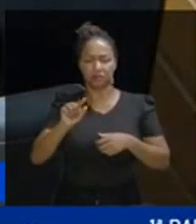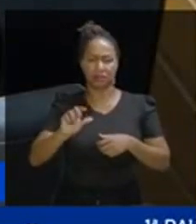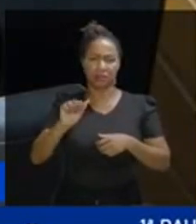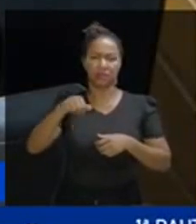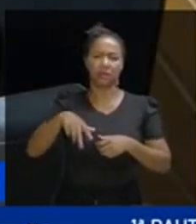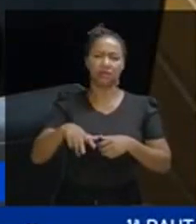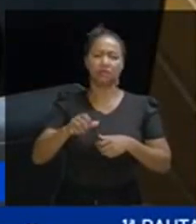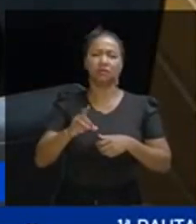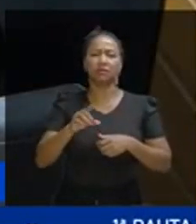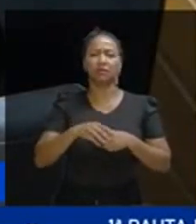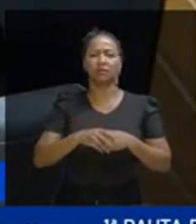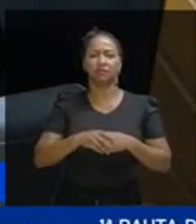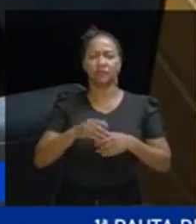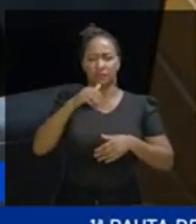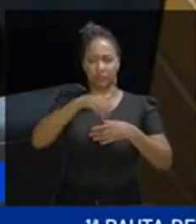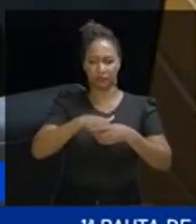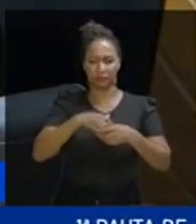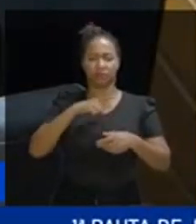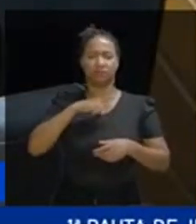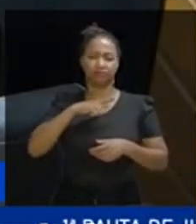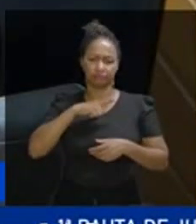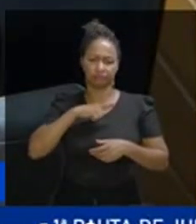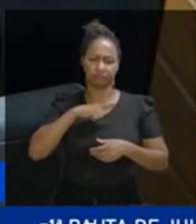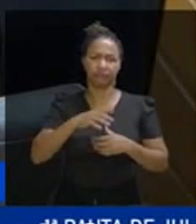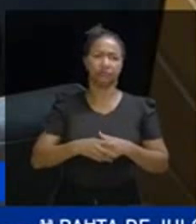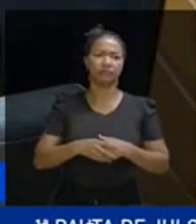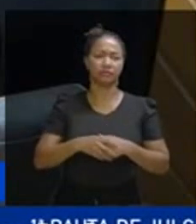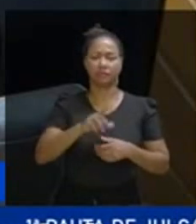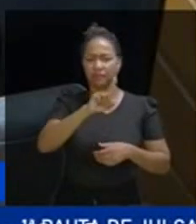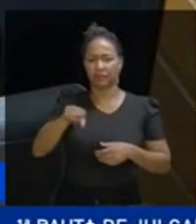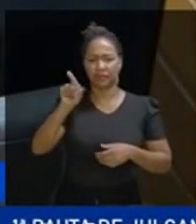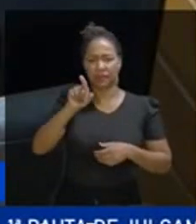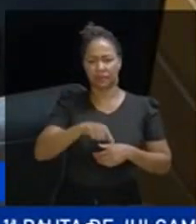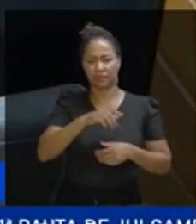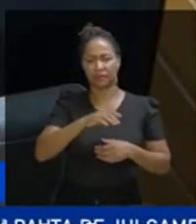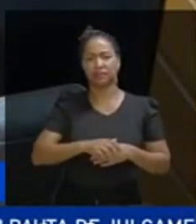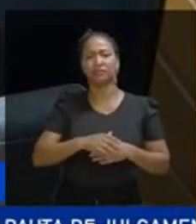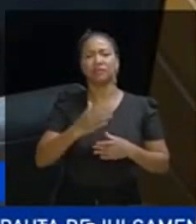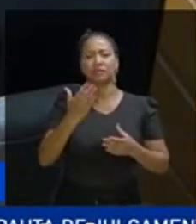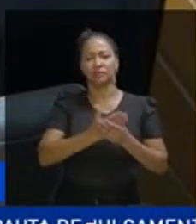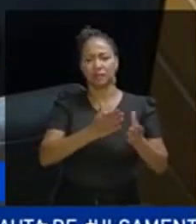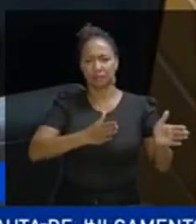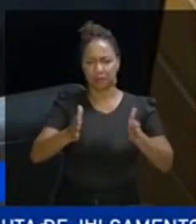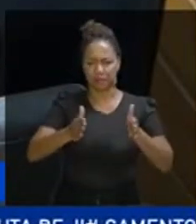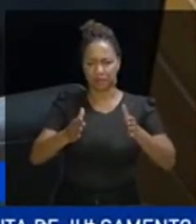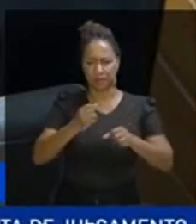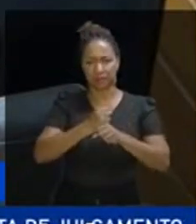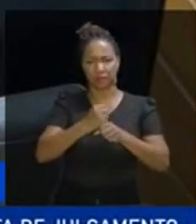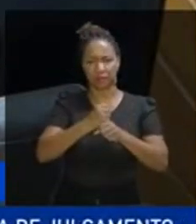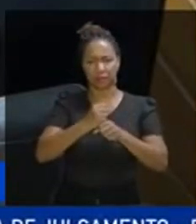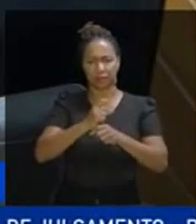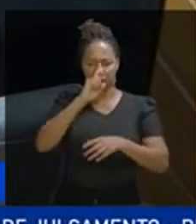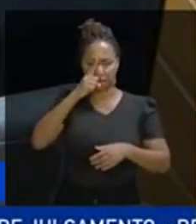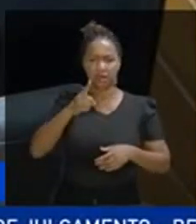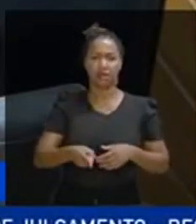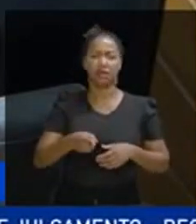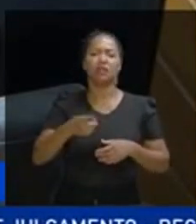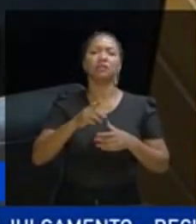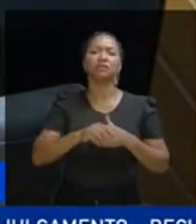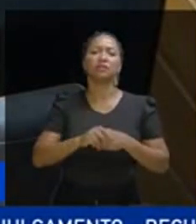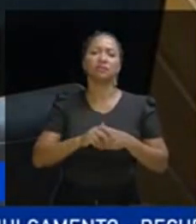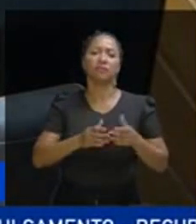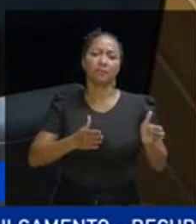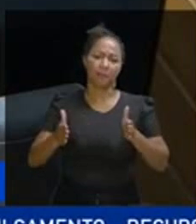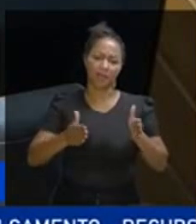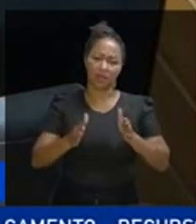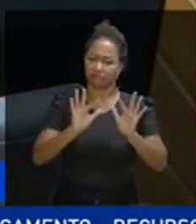despacho que consta do ID citado no voto, suspendendo o processo pelo prazo de 1 ano e determinado que, abro aspas,